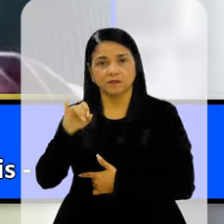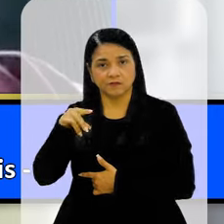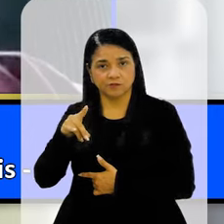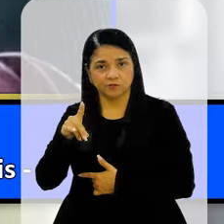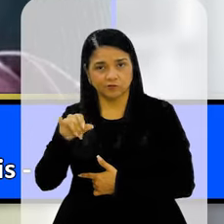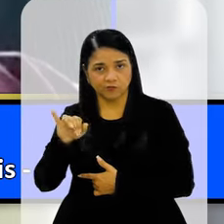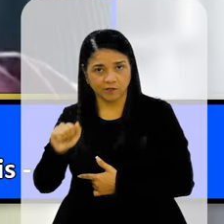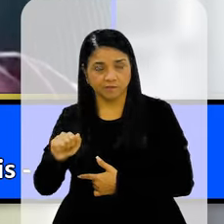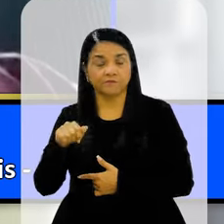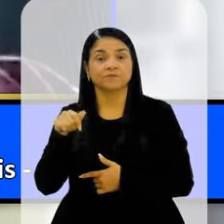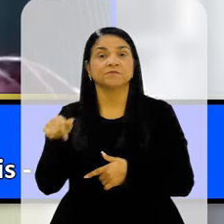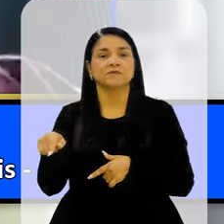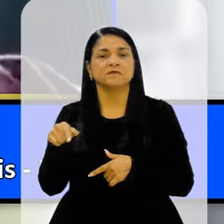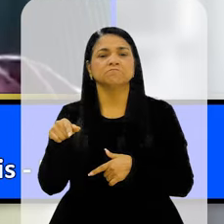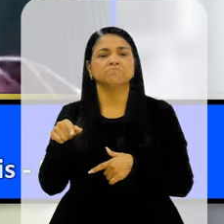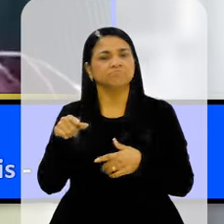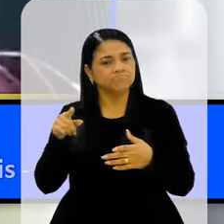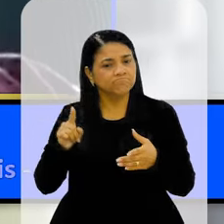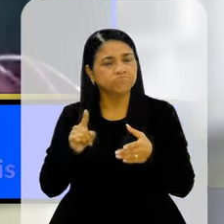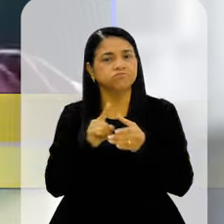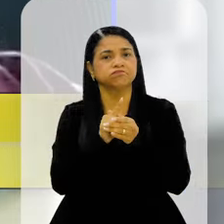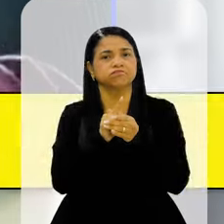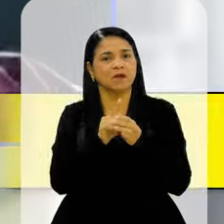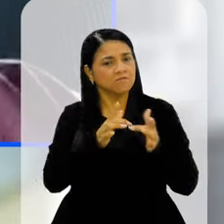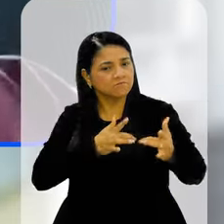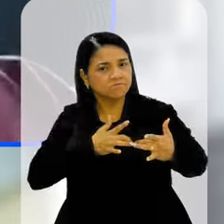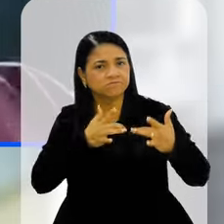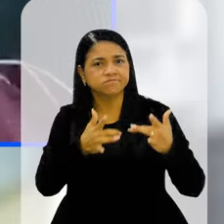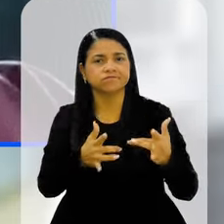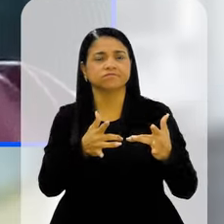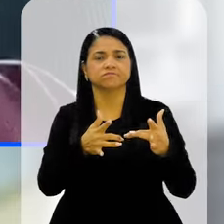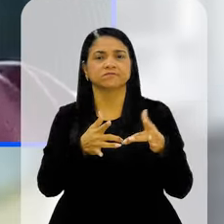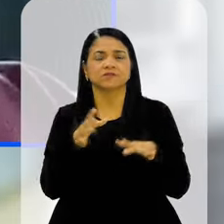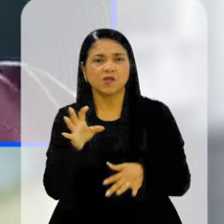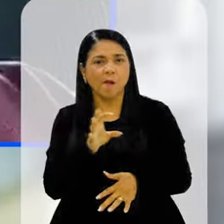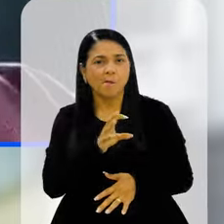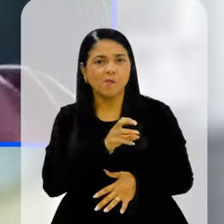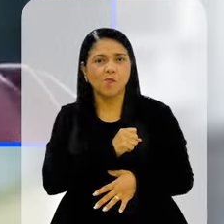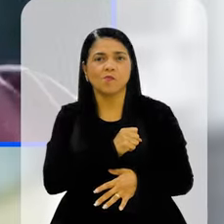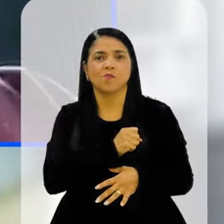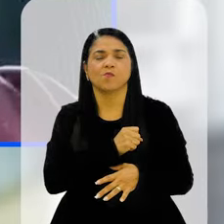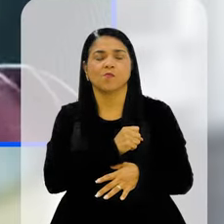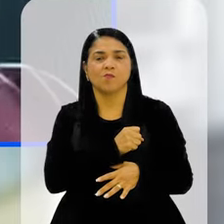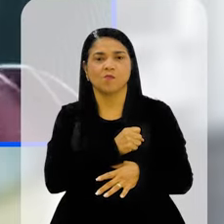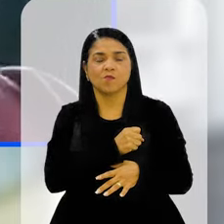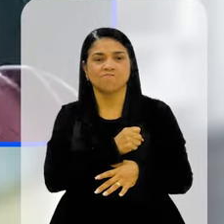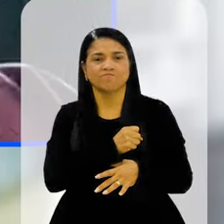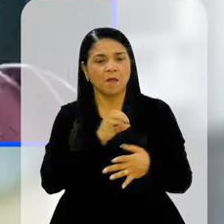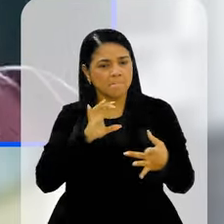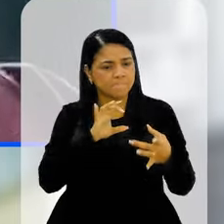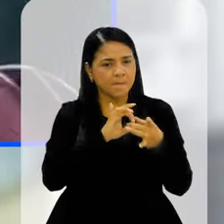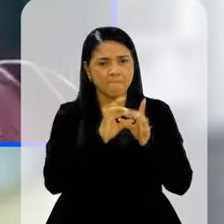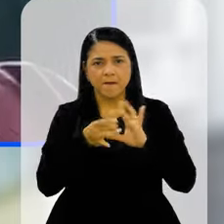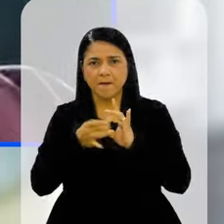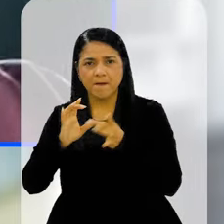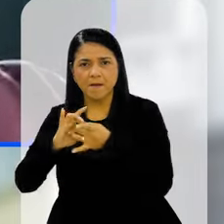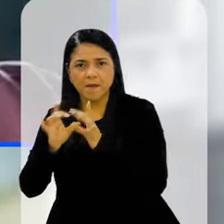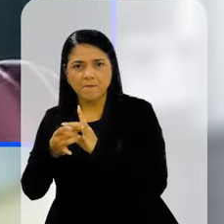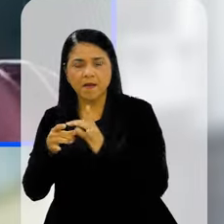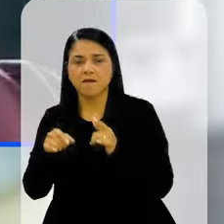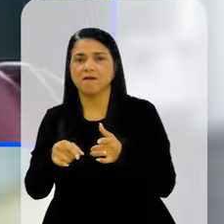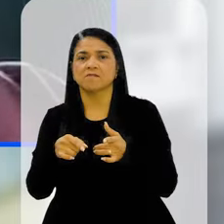Armelau por ter, né, feito parte dessa corrente de solidariedade, de amor que foi